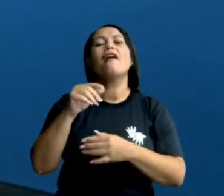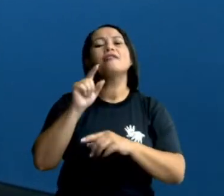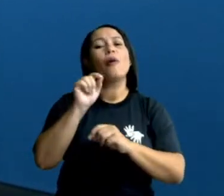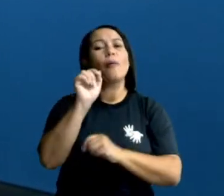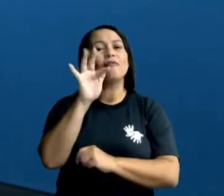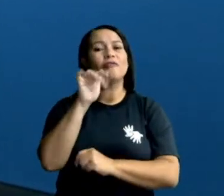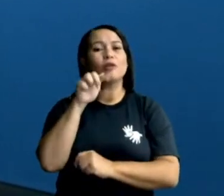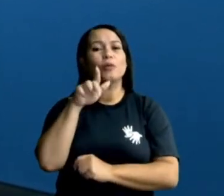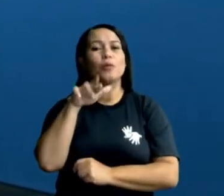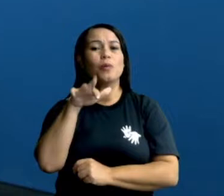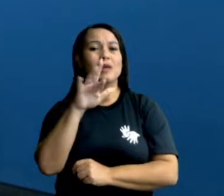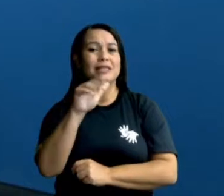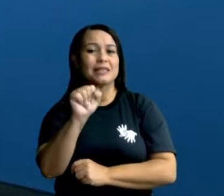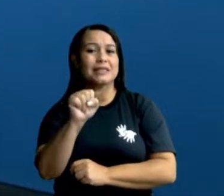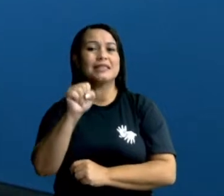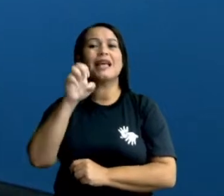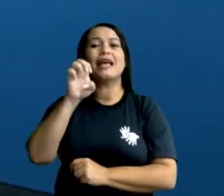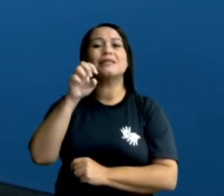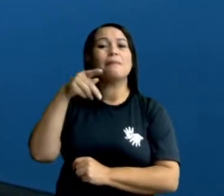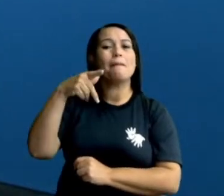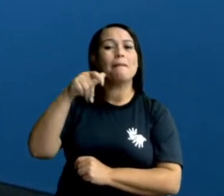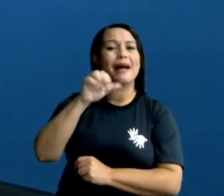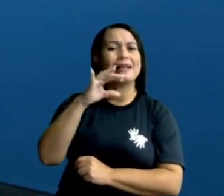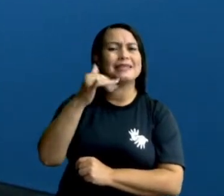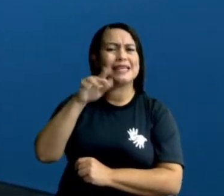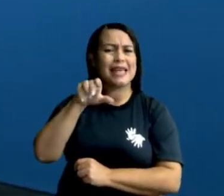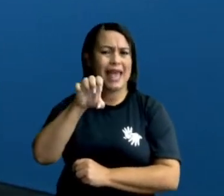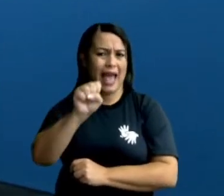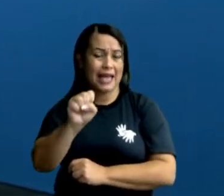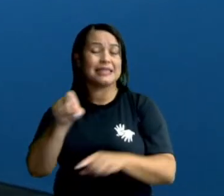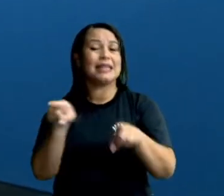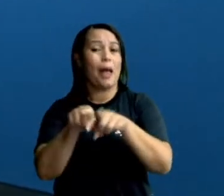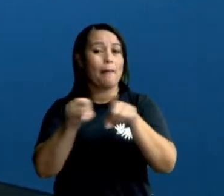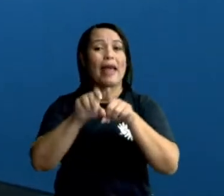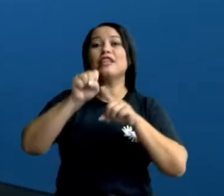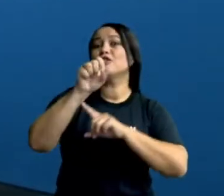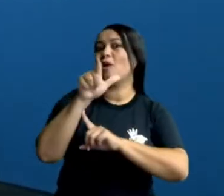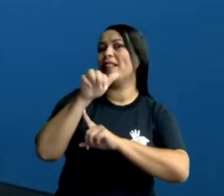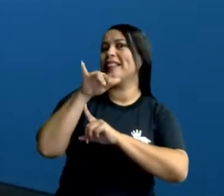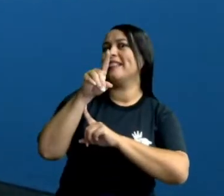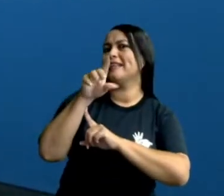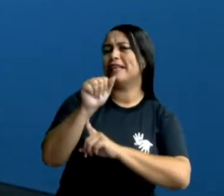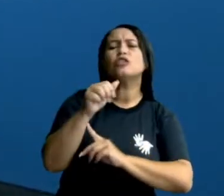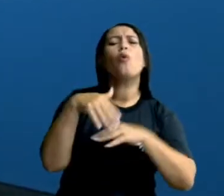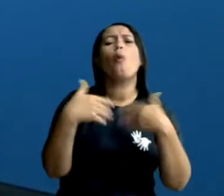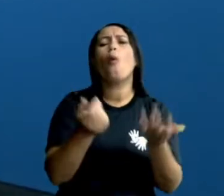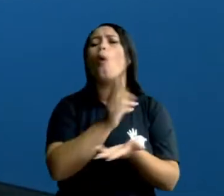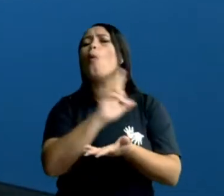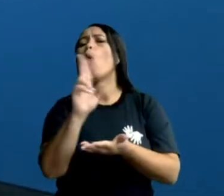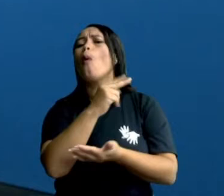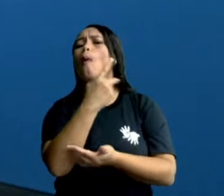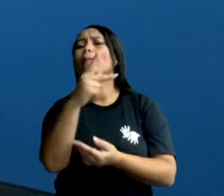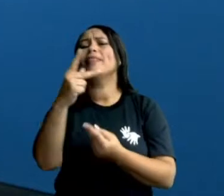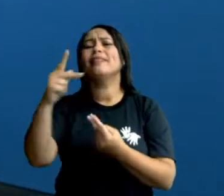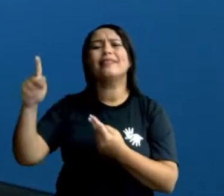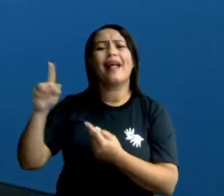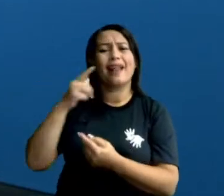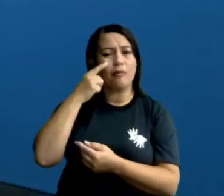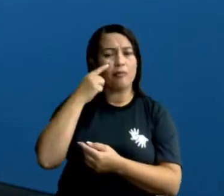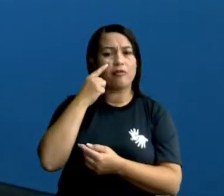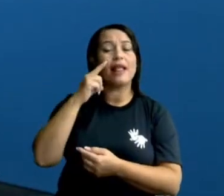espaciais e sólidas, tá certo? Qual o nome delas? Então, nós temos aqui, ó,